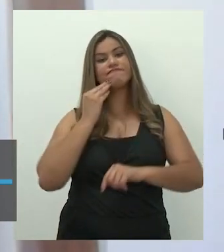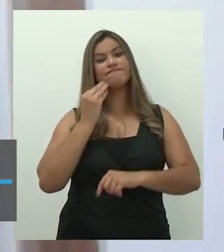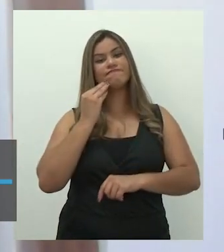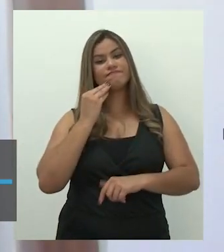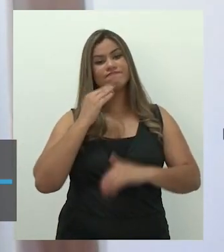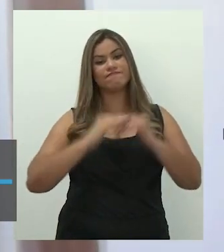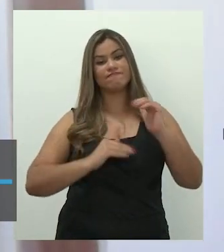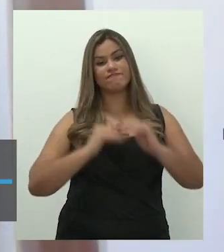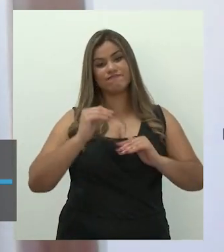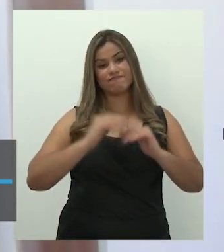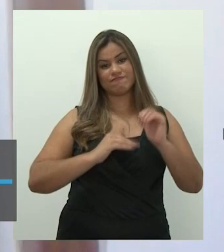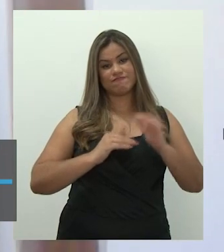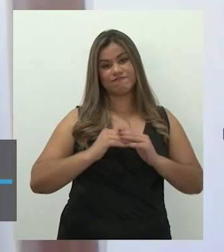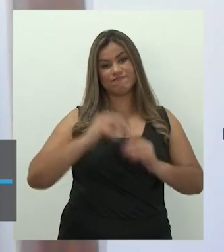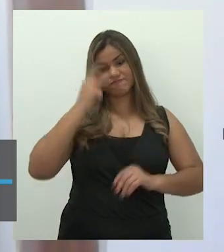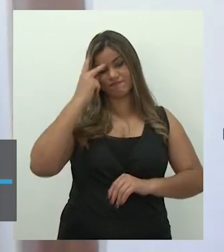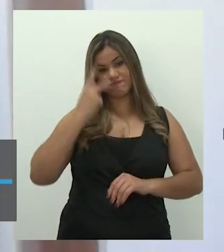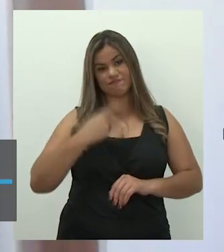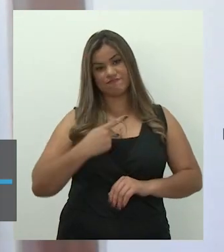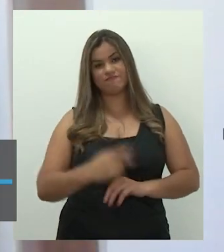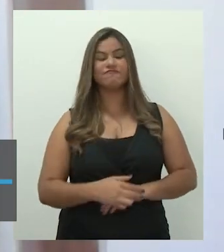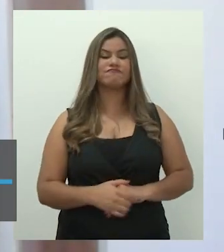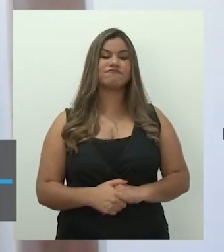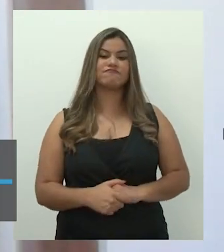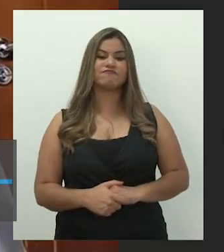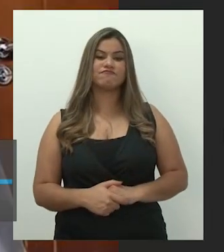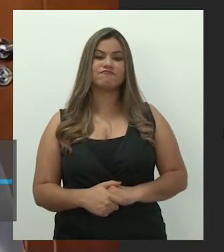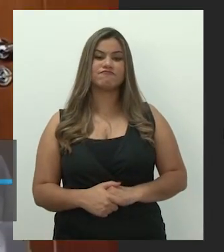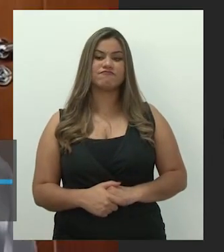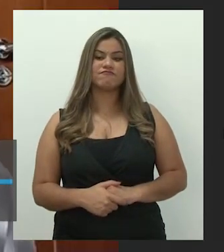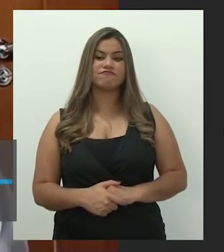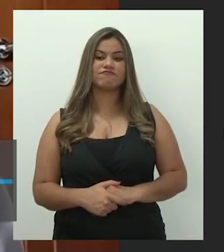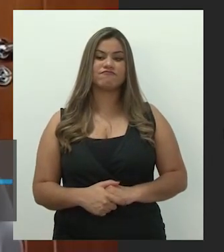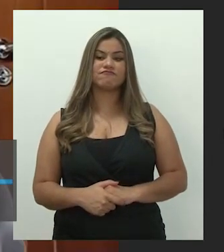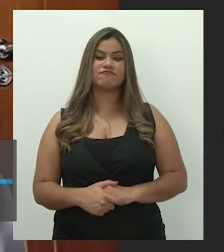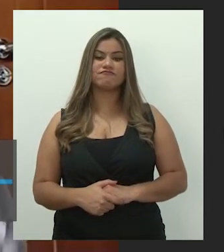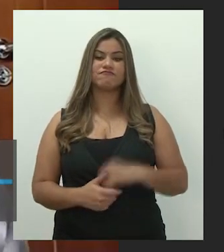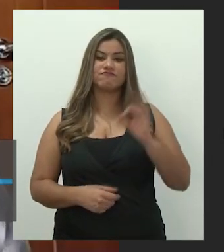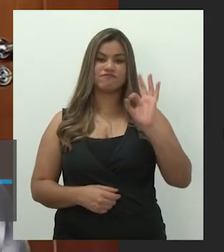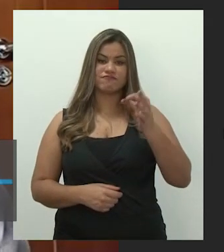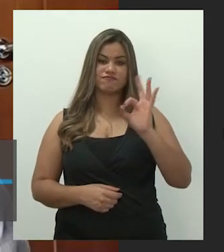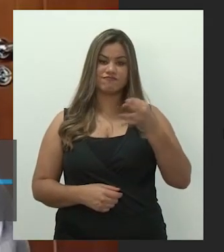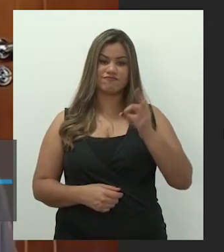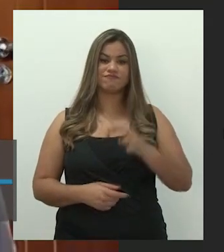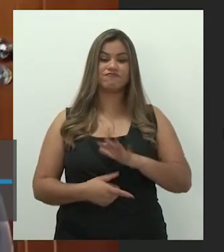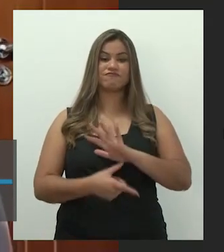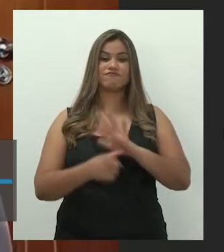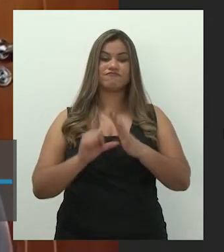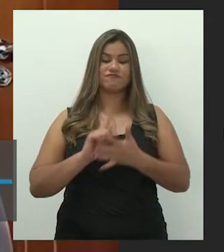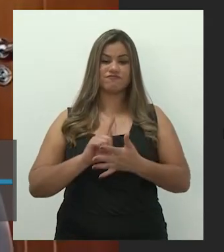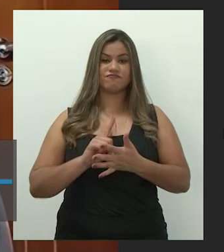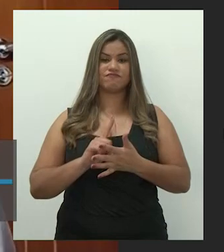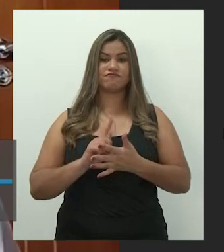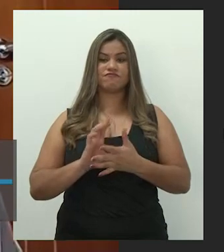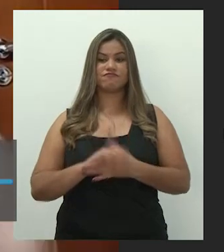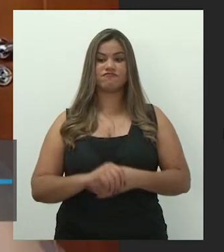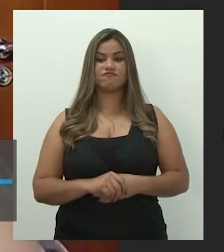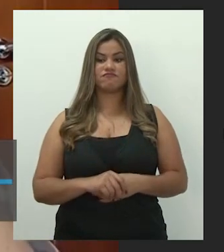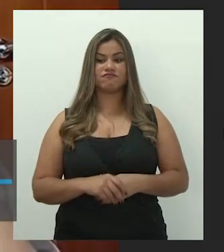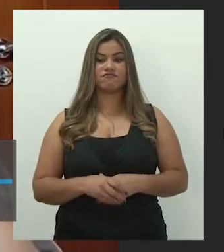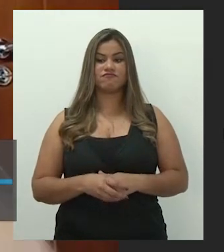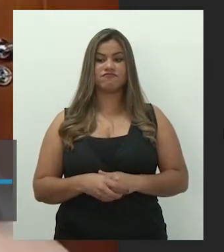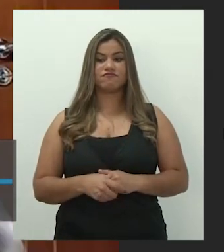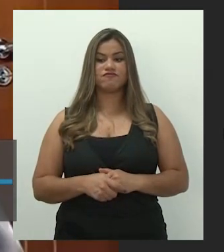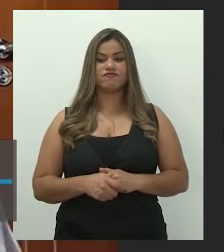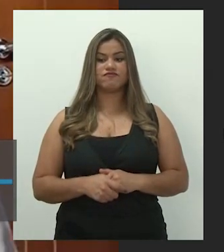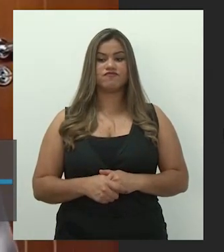autonomia. Renan, é com você. Isso mesmo. Antes de dar continuidade, eu fiquei aqui,